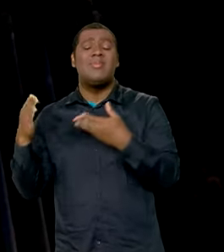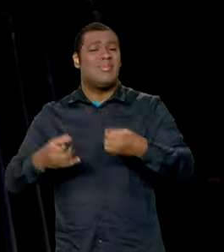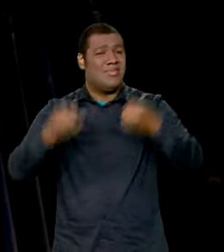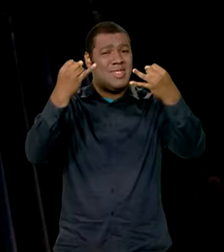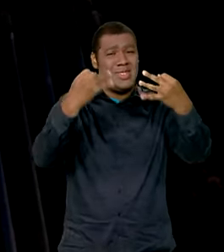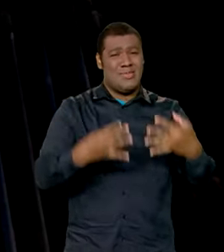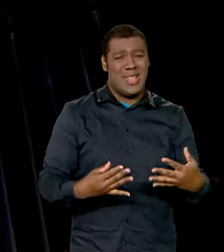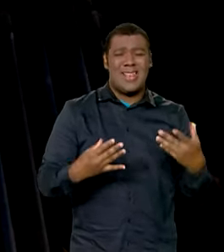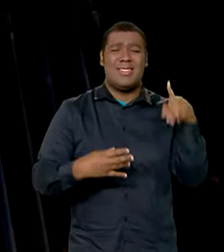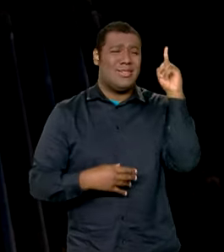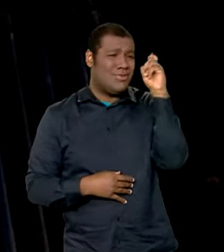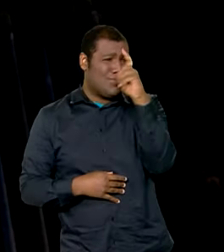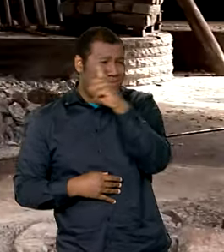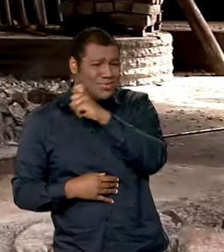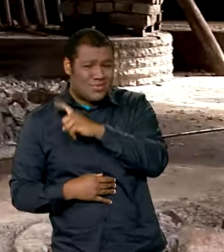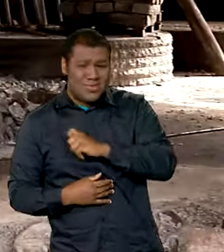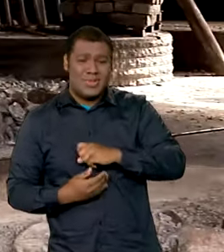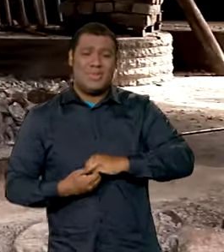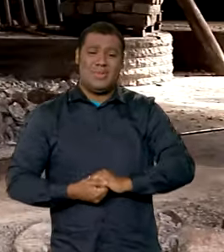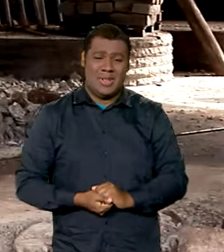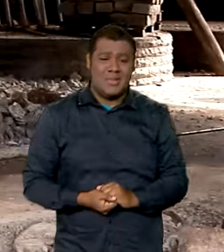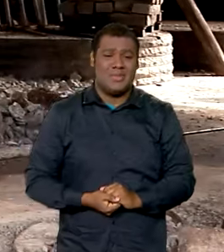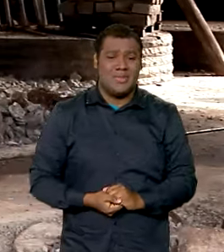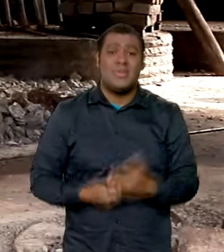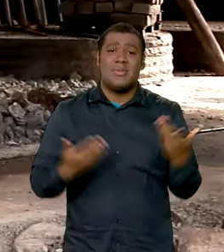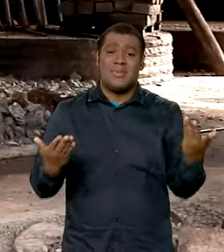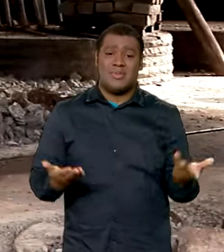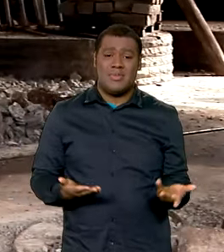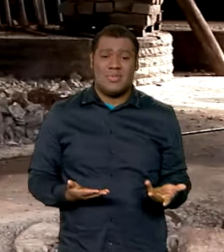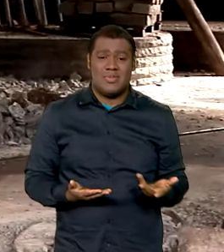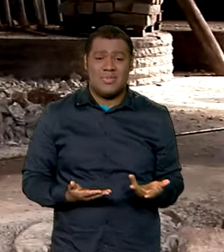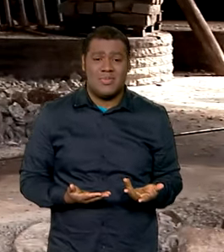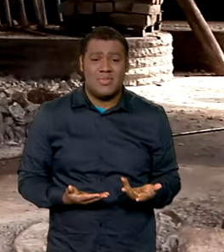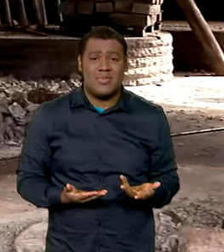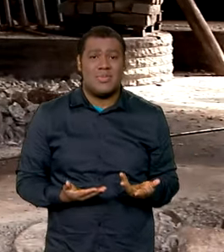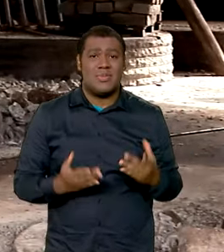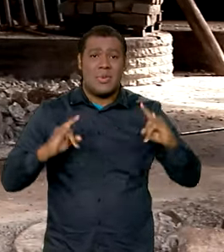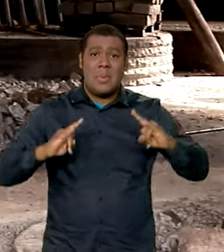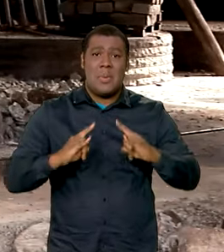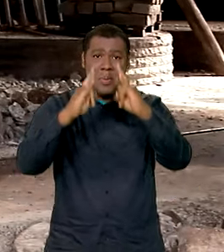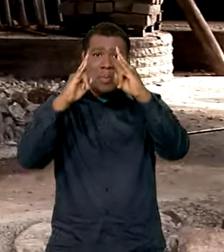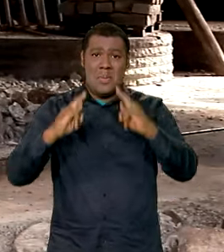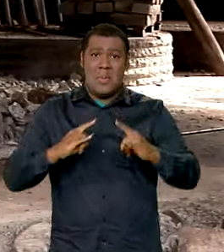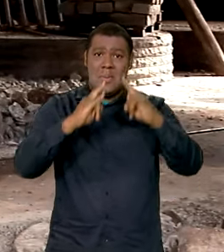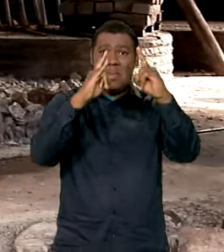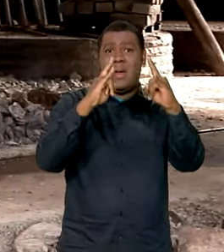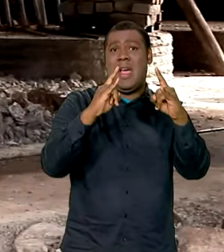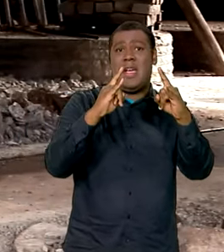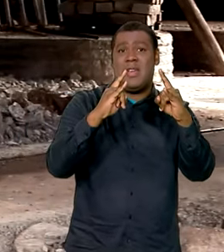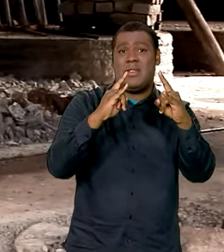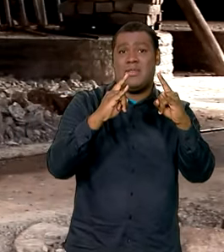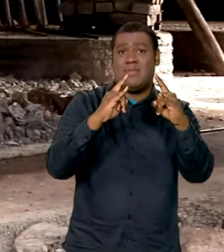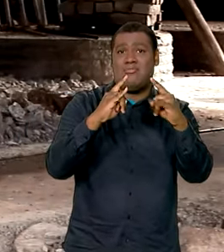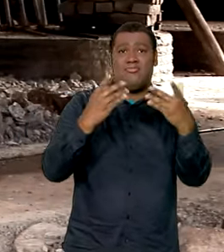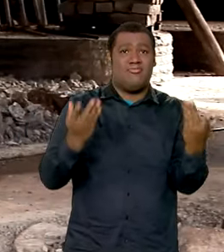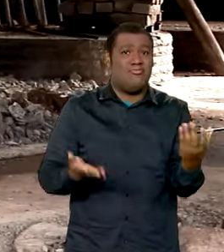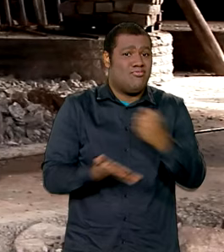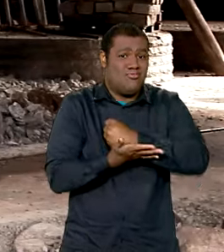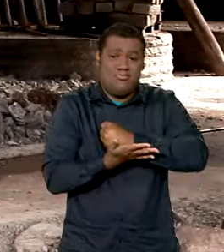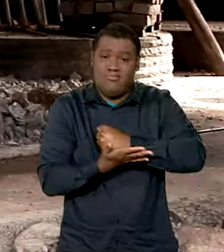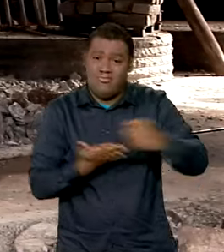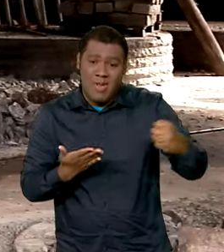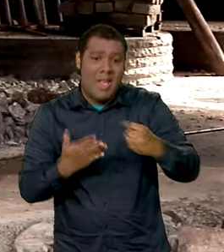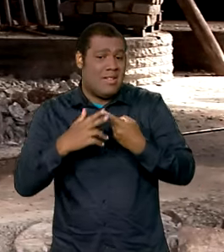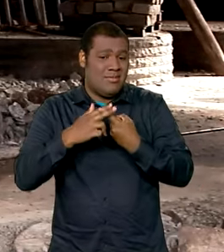realidade enfrentada pela vinícola. O prédio em si, que vai ter que ser demolido, ele não tem mais condições de ser